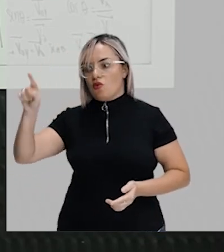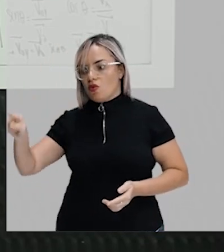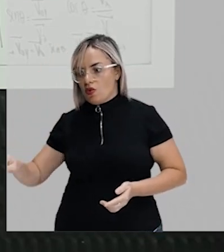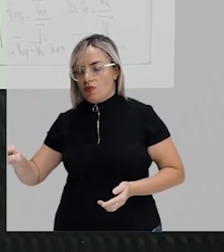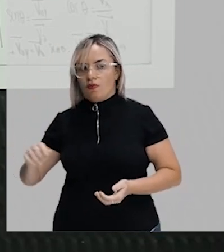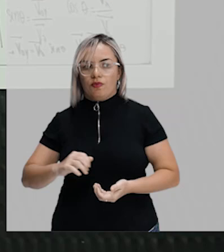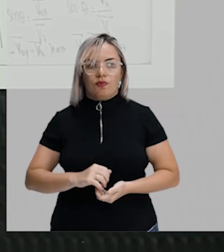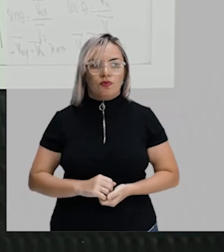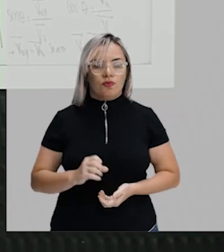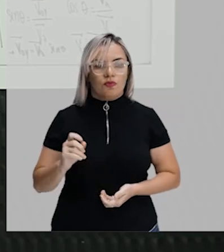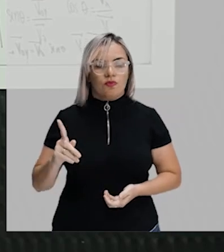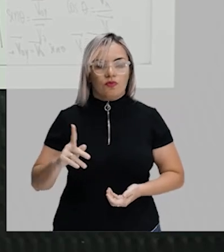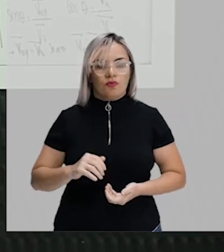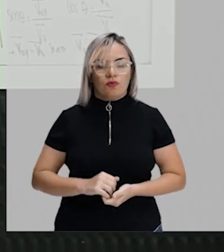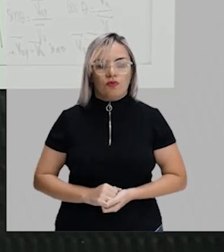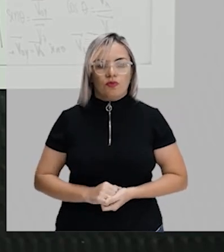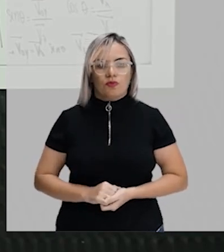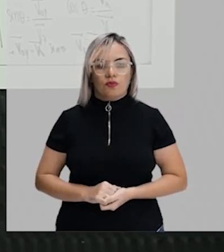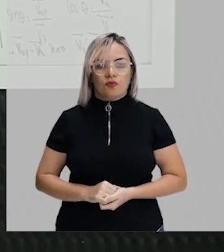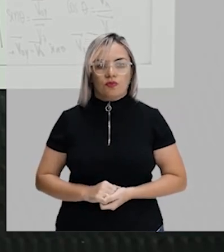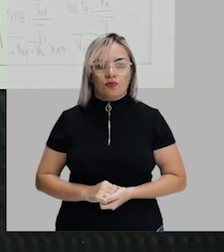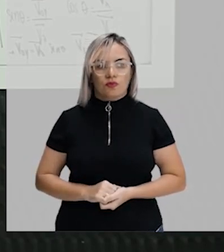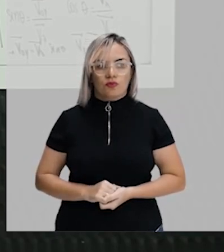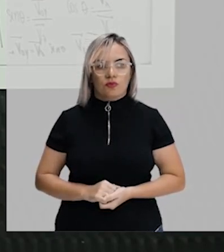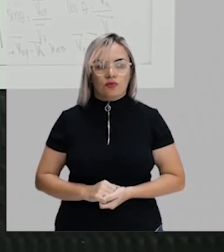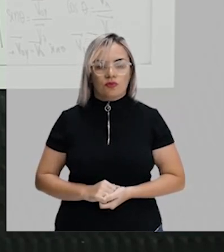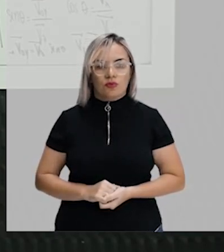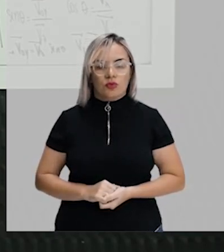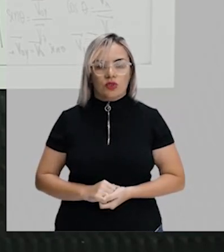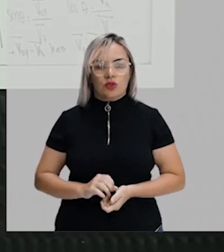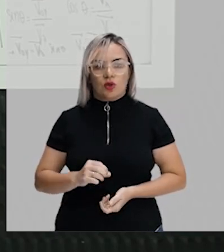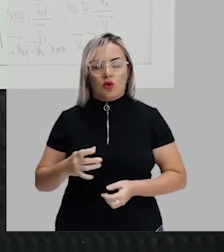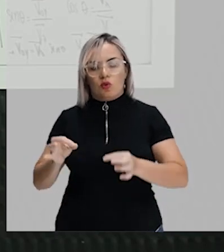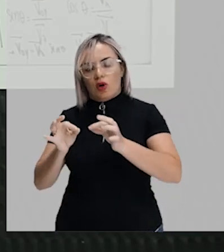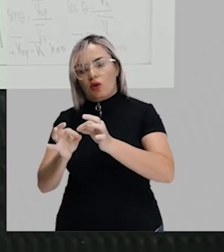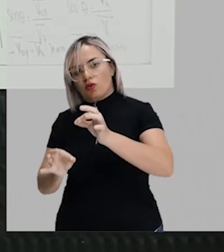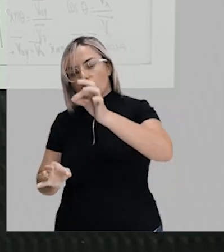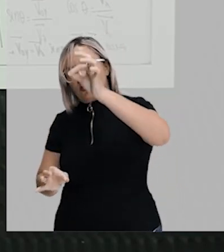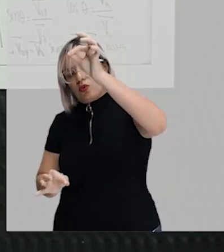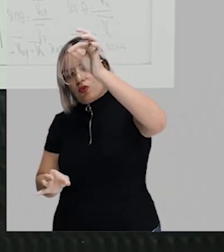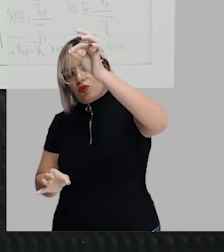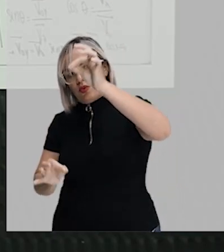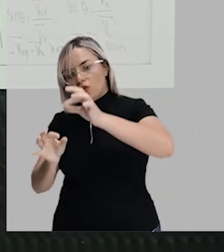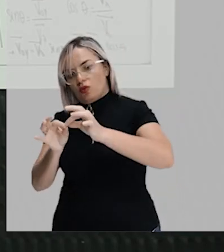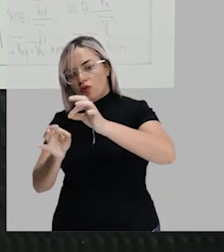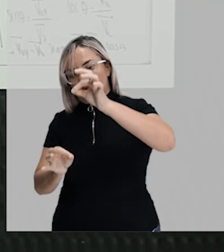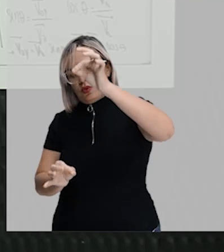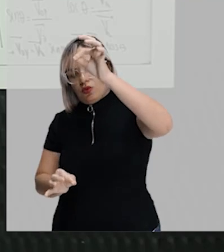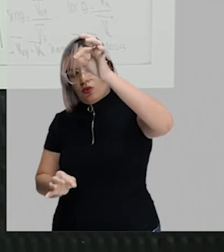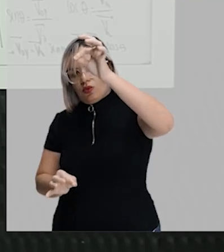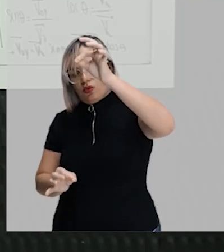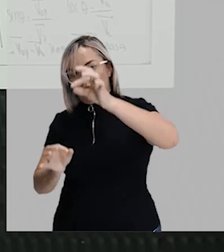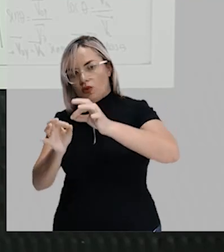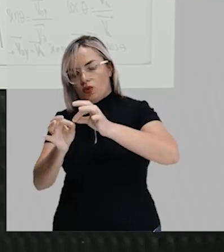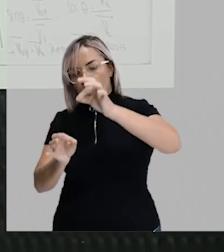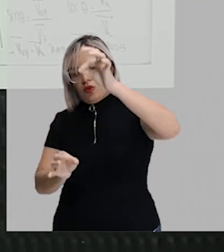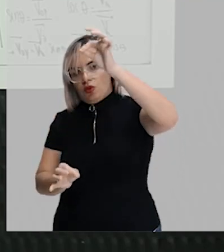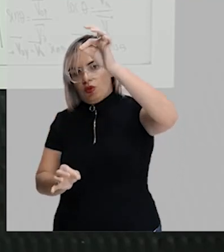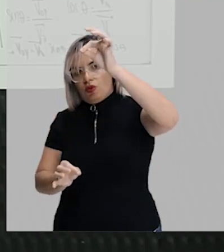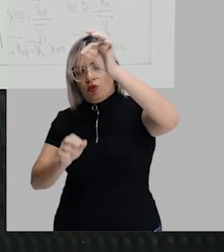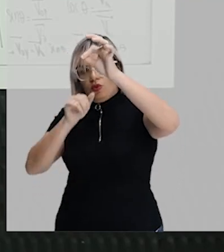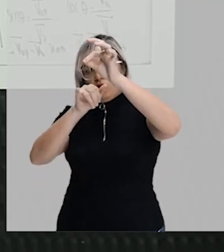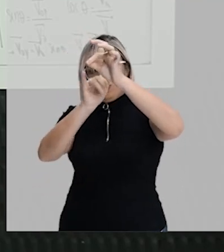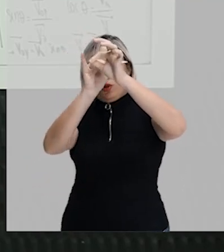ter, tá ok? Ou a altura, né? Desculpa. No caso, como é y, desculpa, a gente vai fazer a relação com a